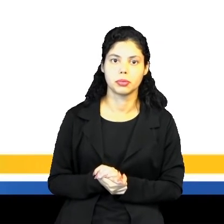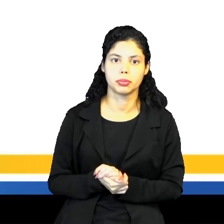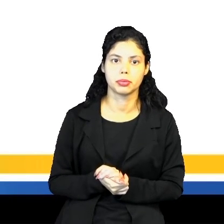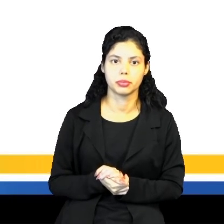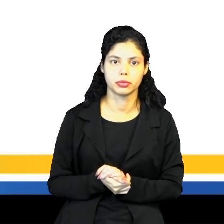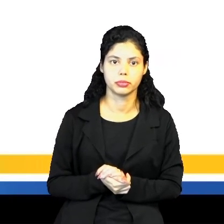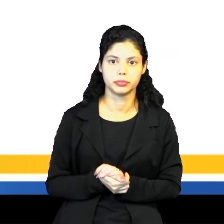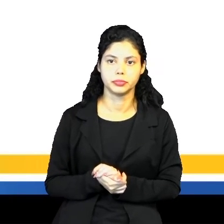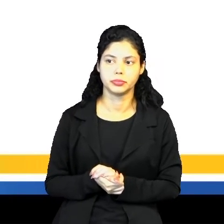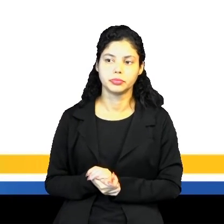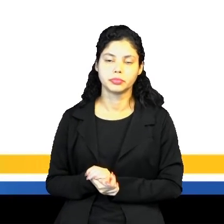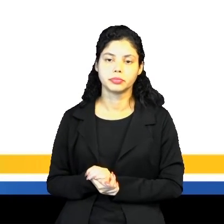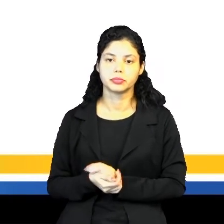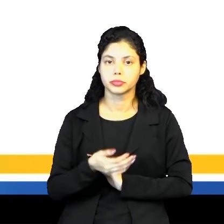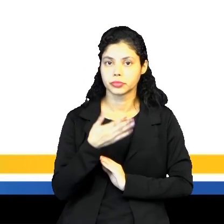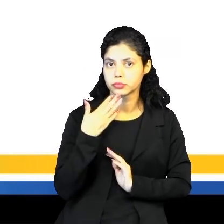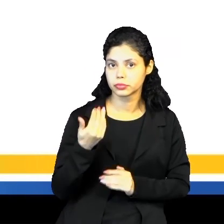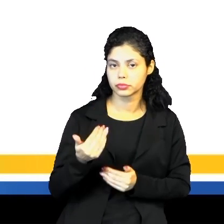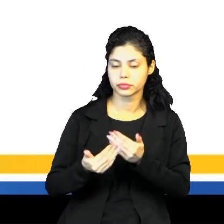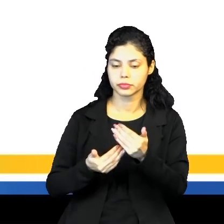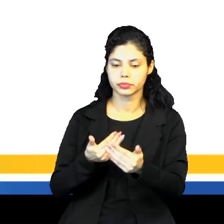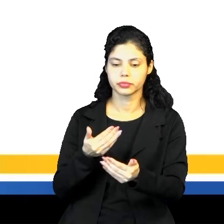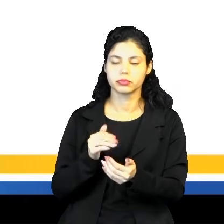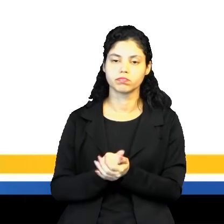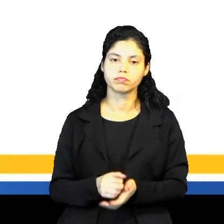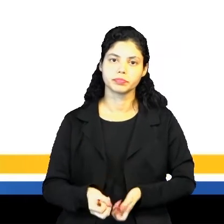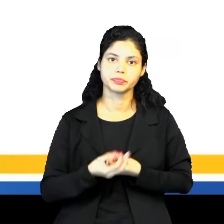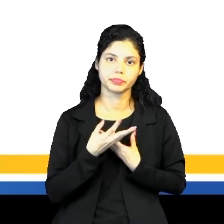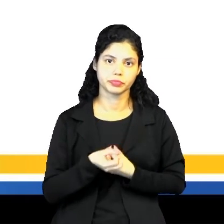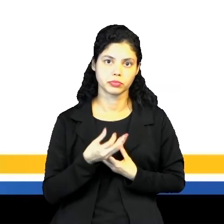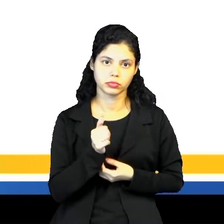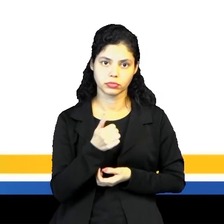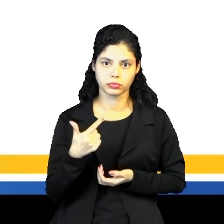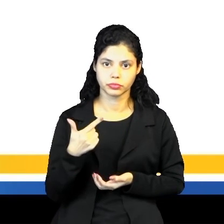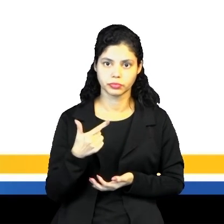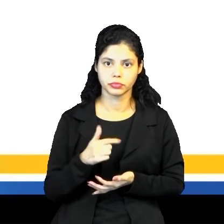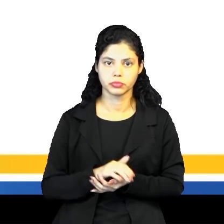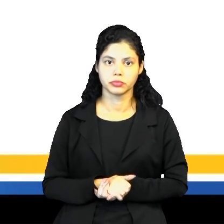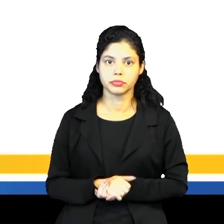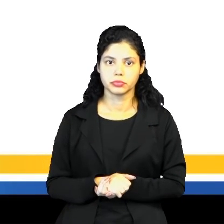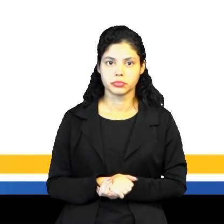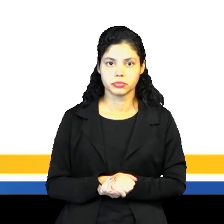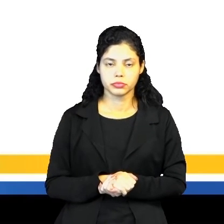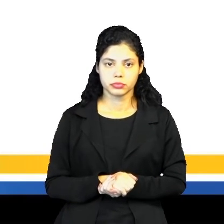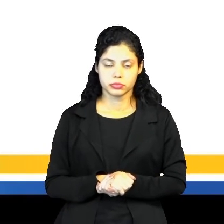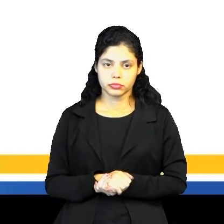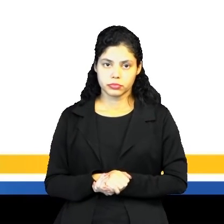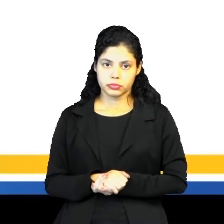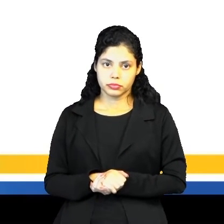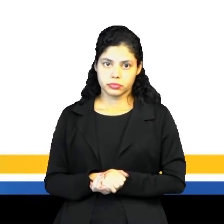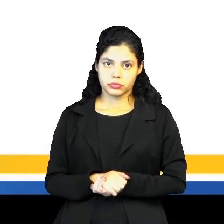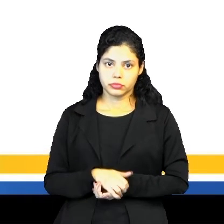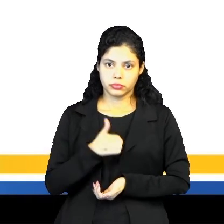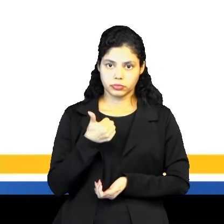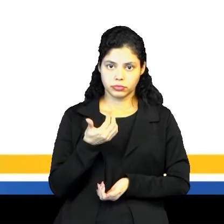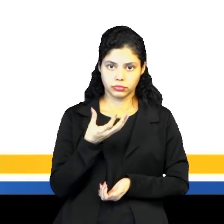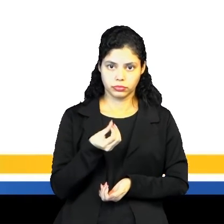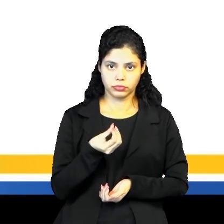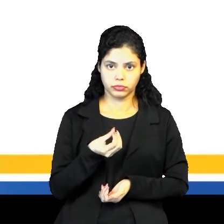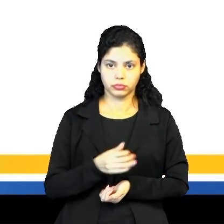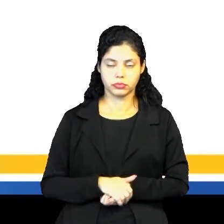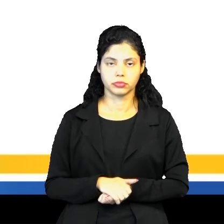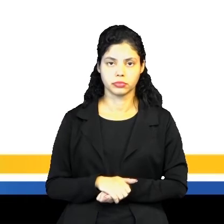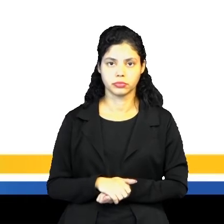né, ele vai explanando isso melhor durante esse poema 12 aí, tá? No poema